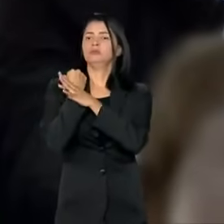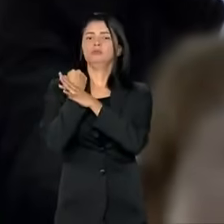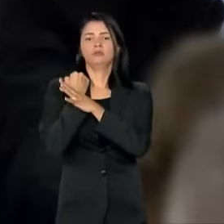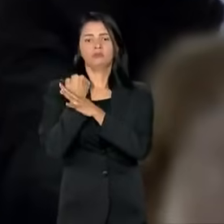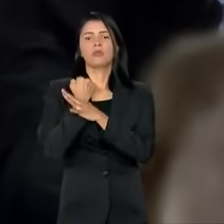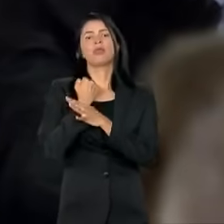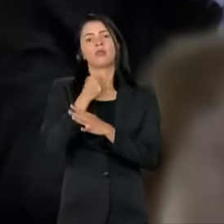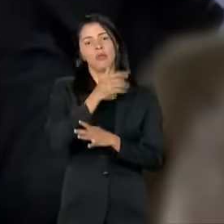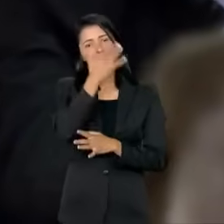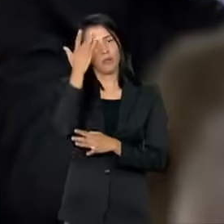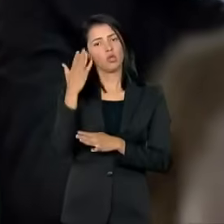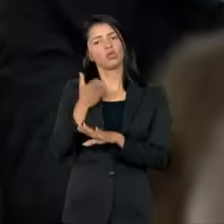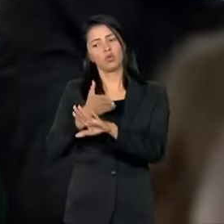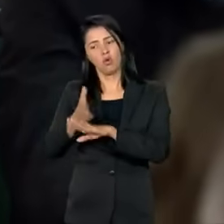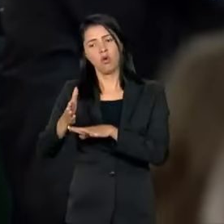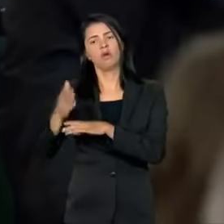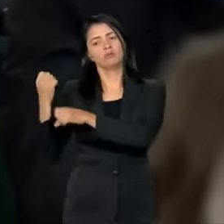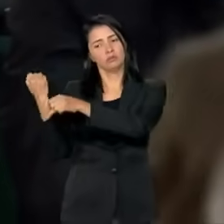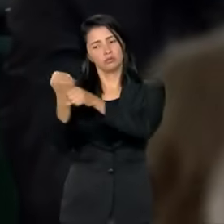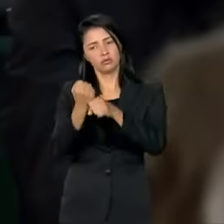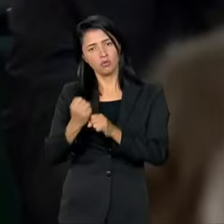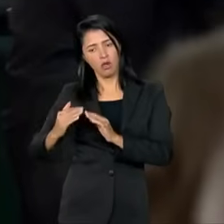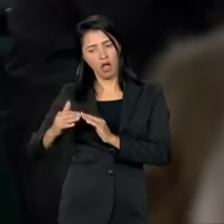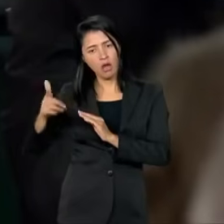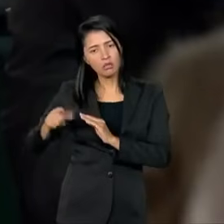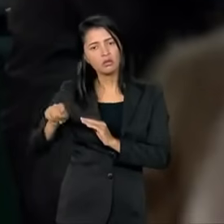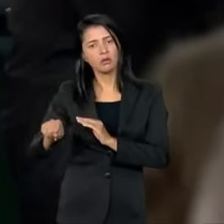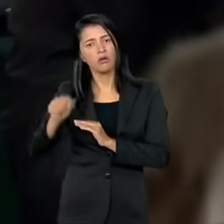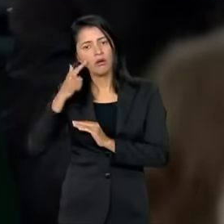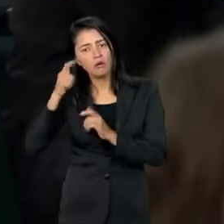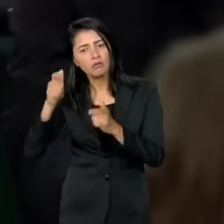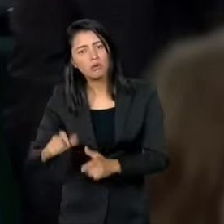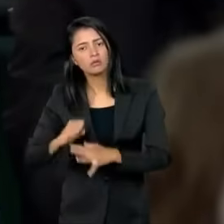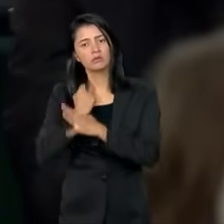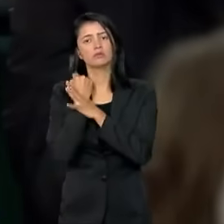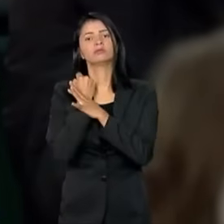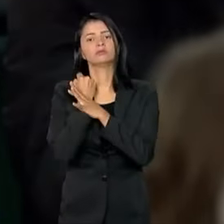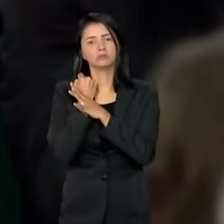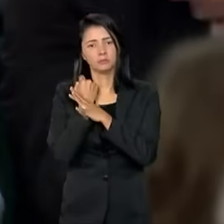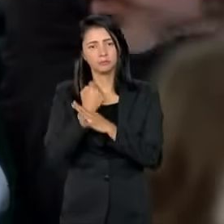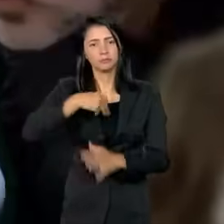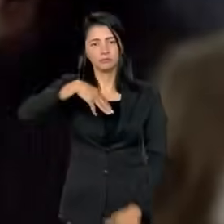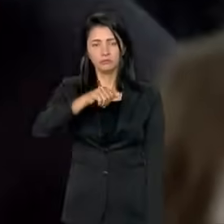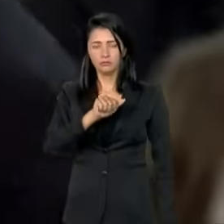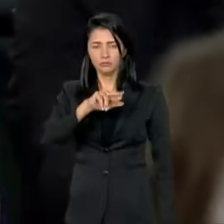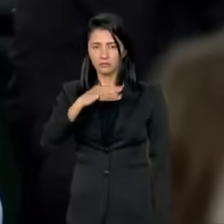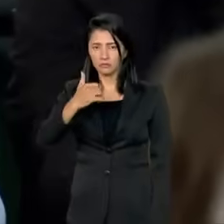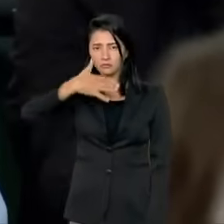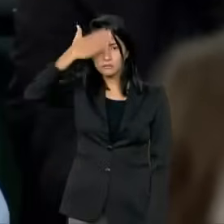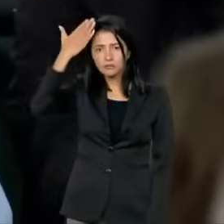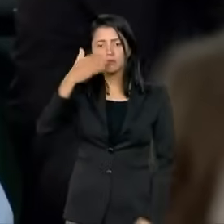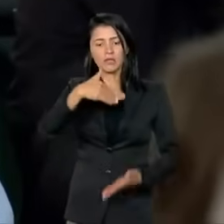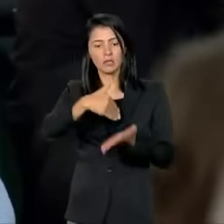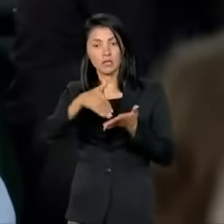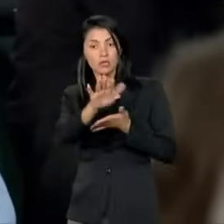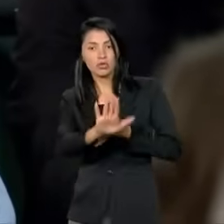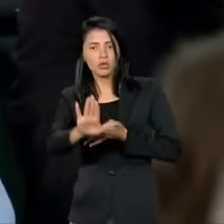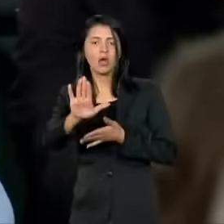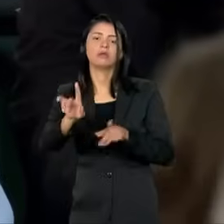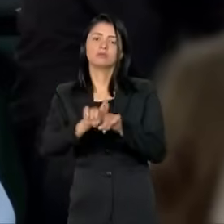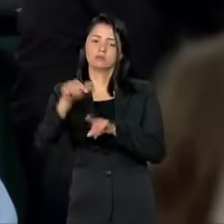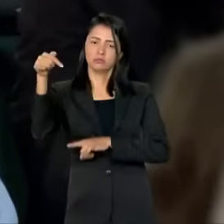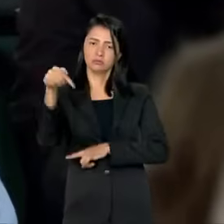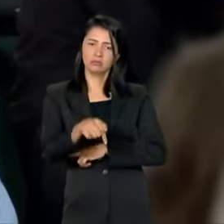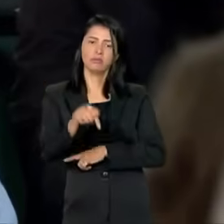para as pessoas poderem reconstruir o seu ninho. O Márcio Macedo, que é da Secretaria-Geral, está aqui para ajudar a